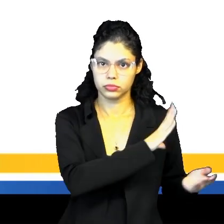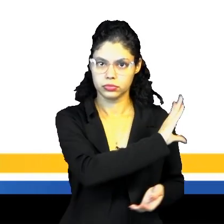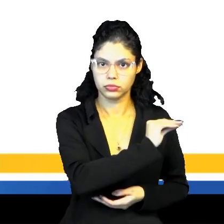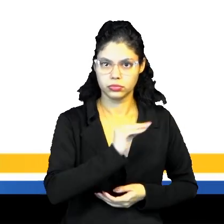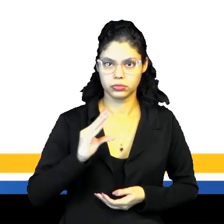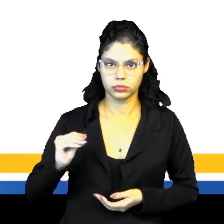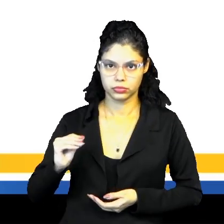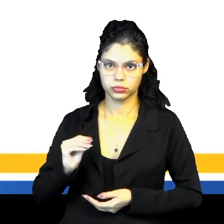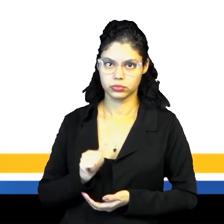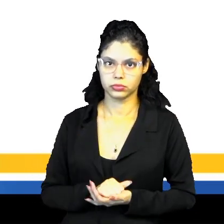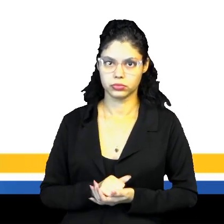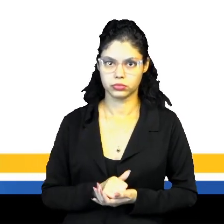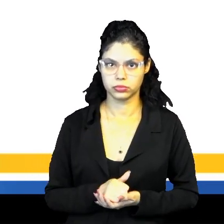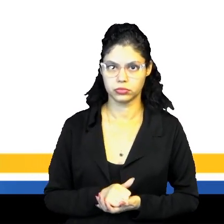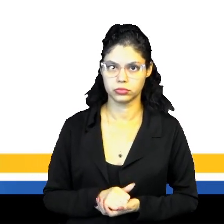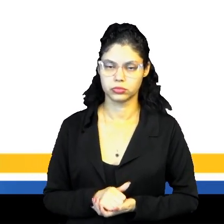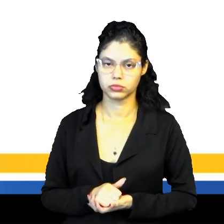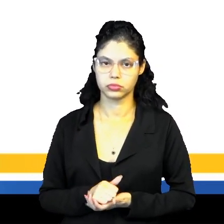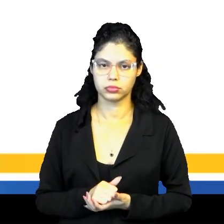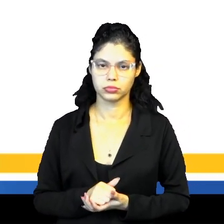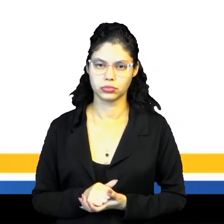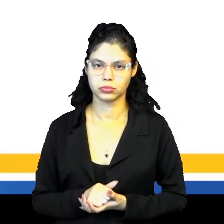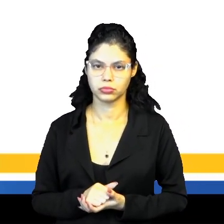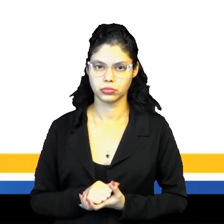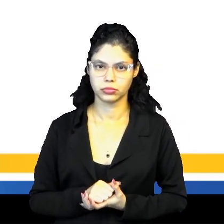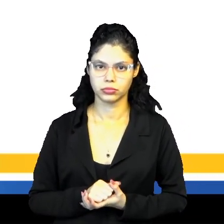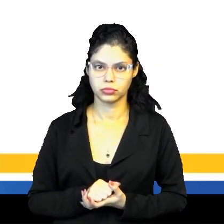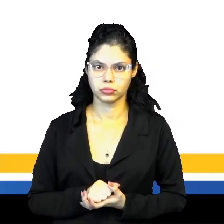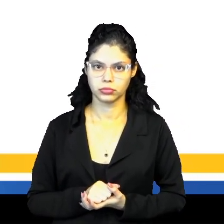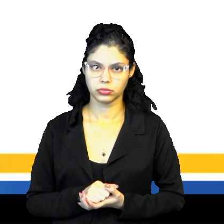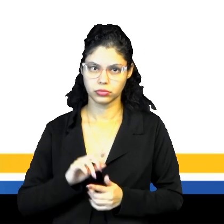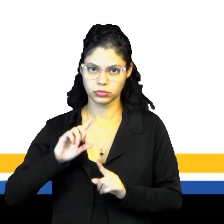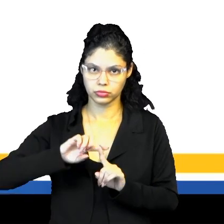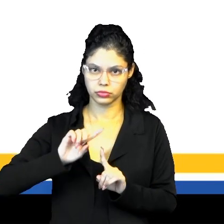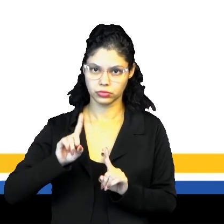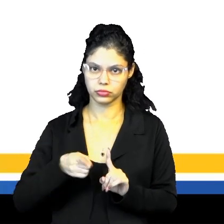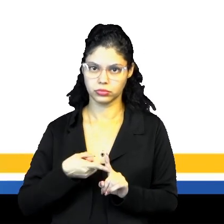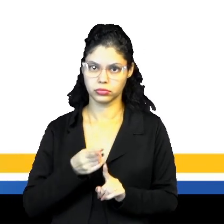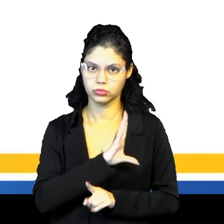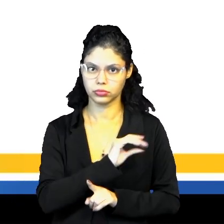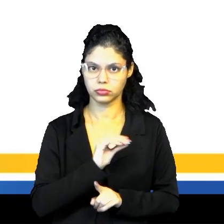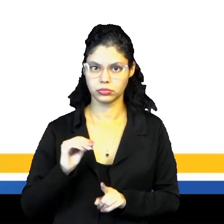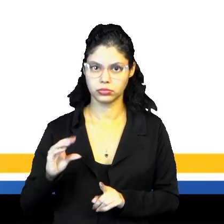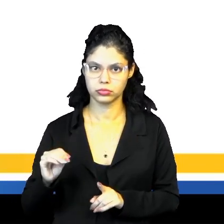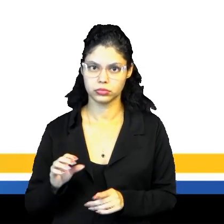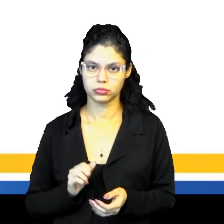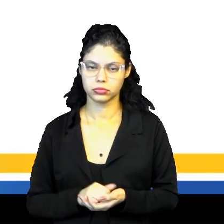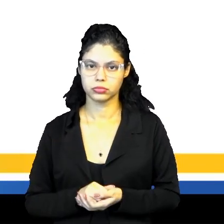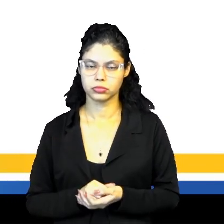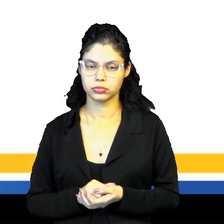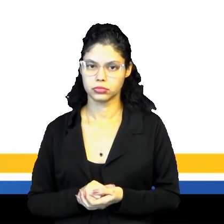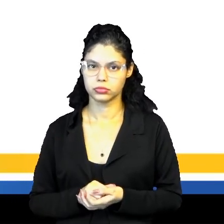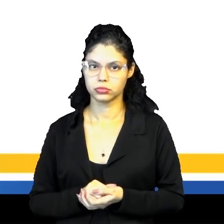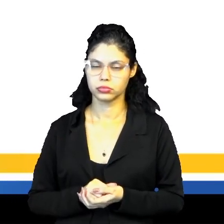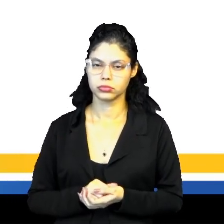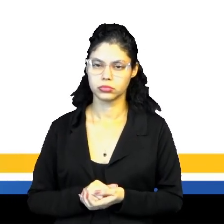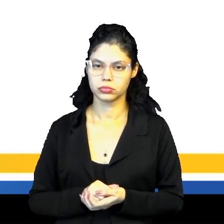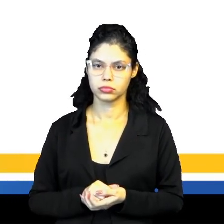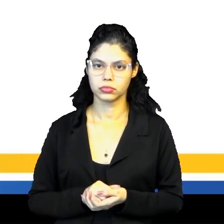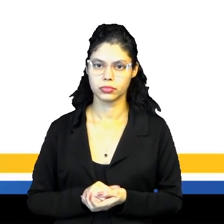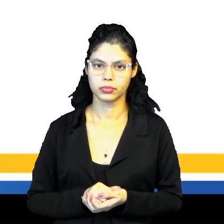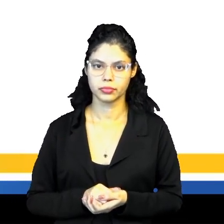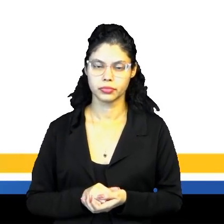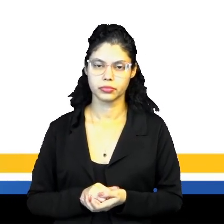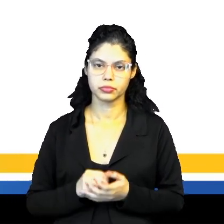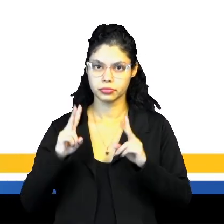adolescentes, a faixa etária de muitas aí, que é o que? Gravidez na adolescência, embaraço na adolescência,